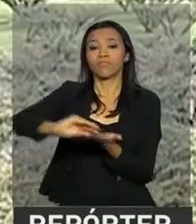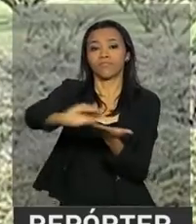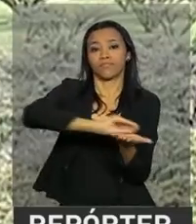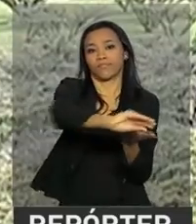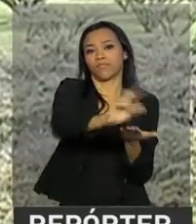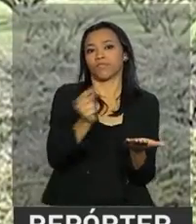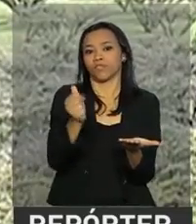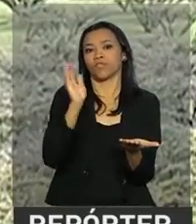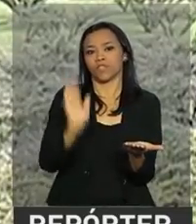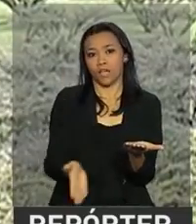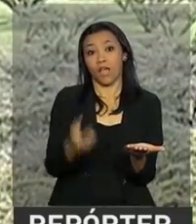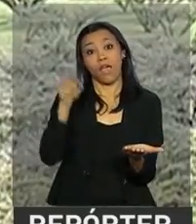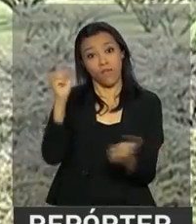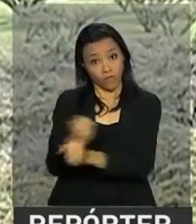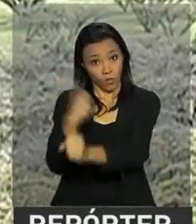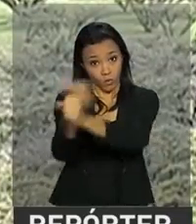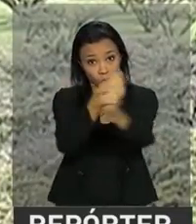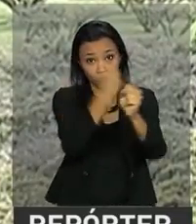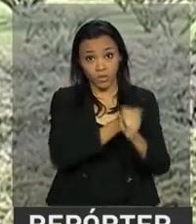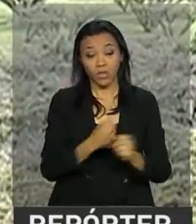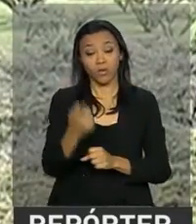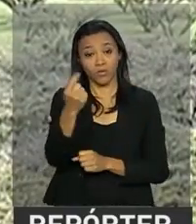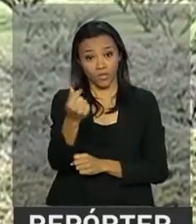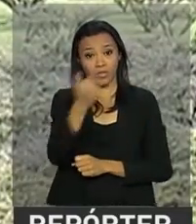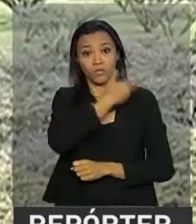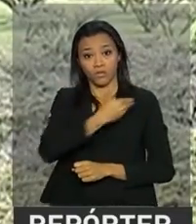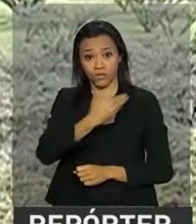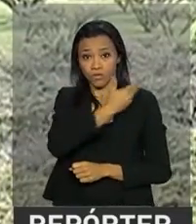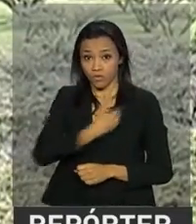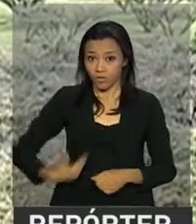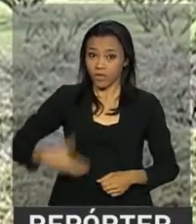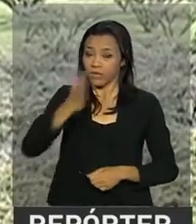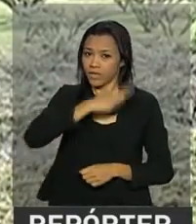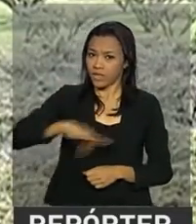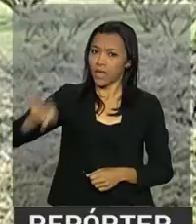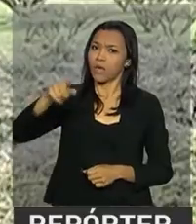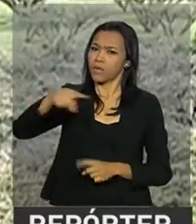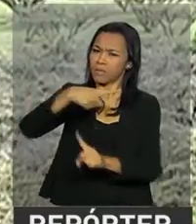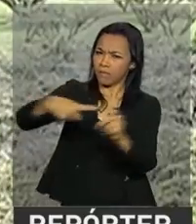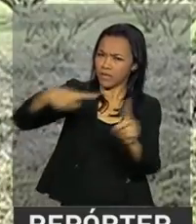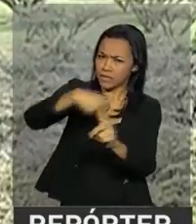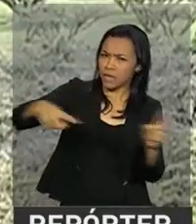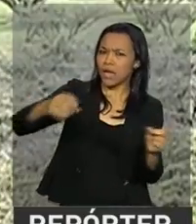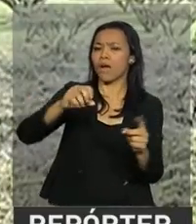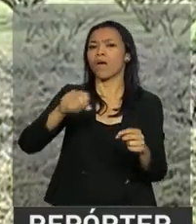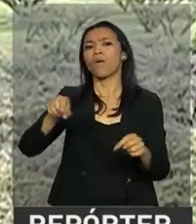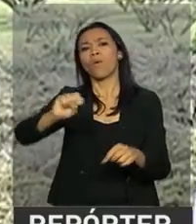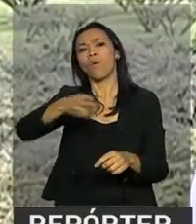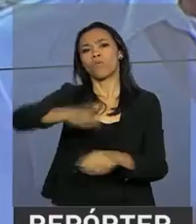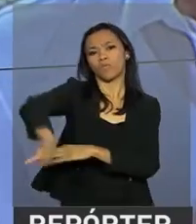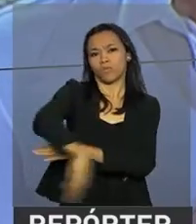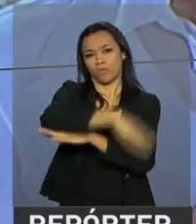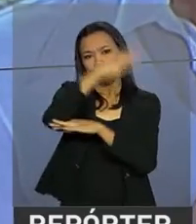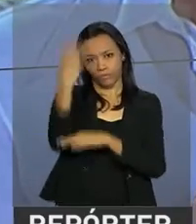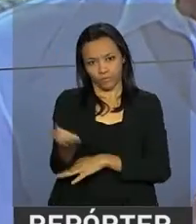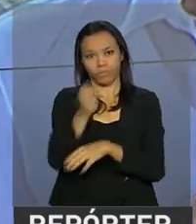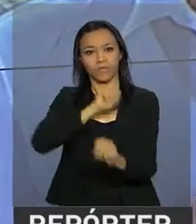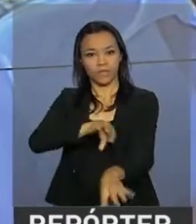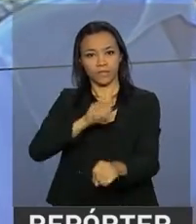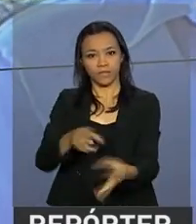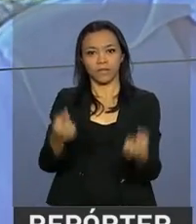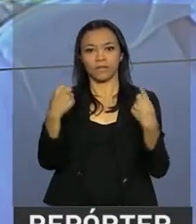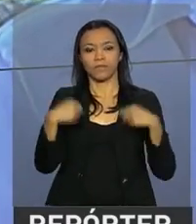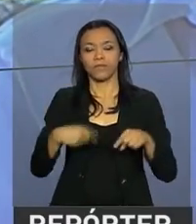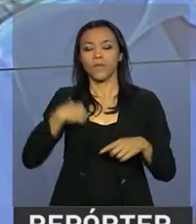com recursos federais e funcionam em regimes parcial e integral. Volto com você, Renata. Obrigada pelas